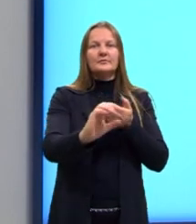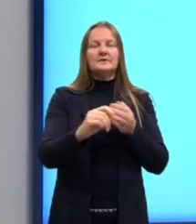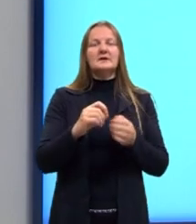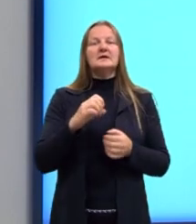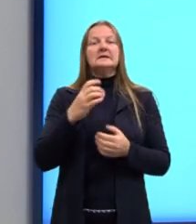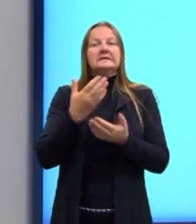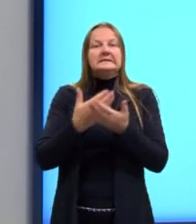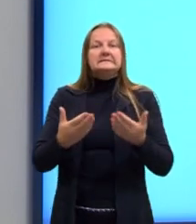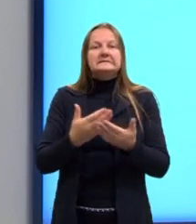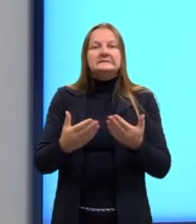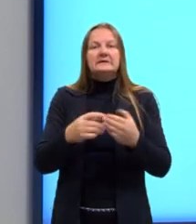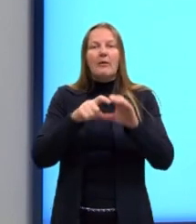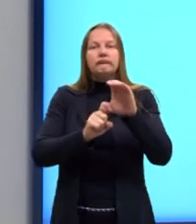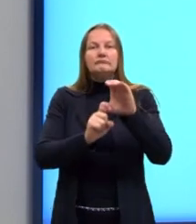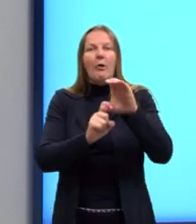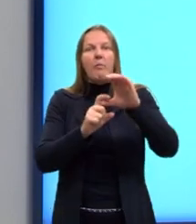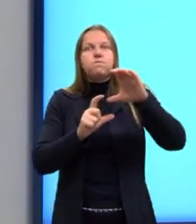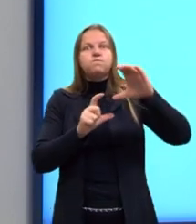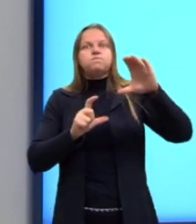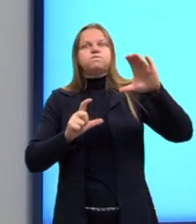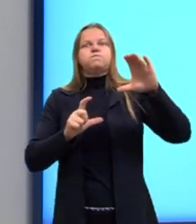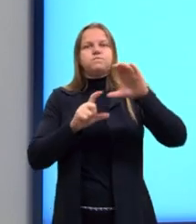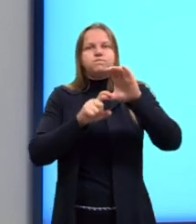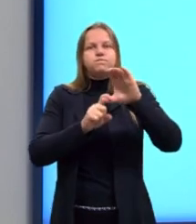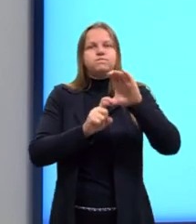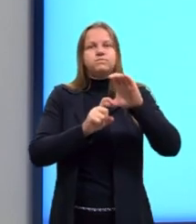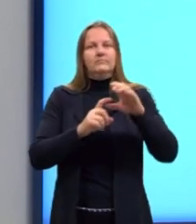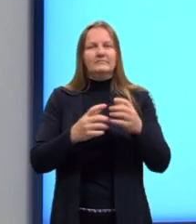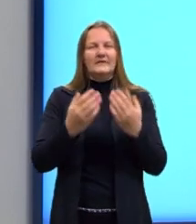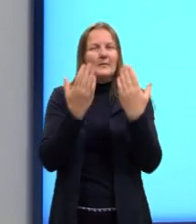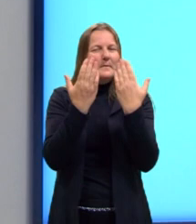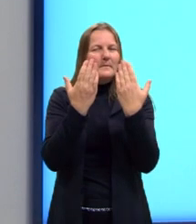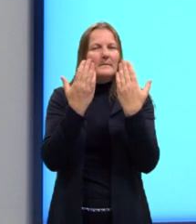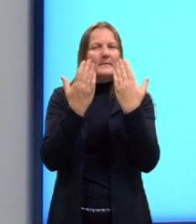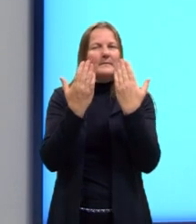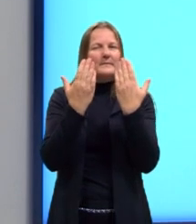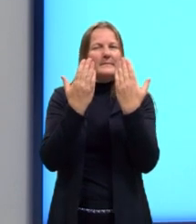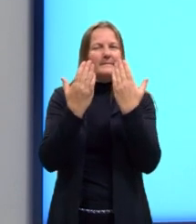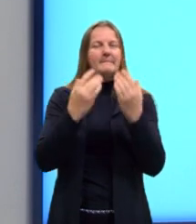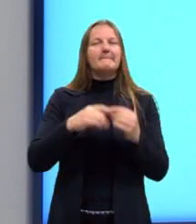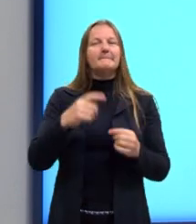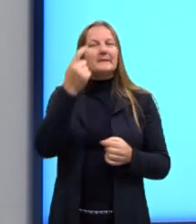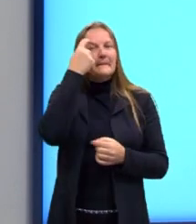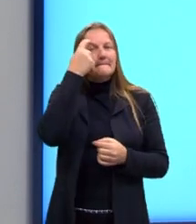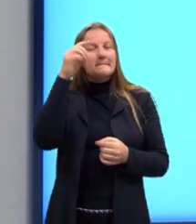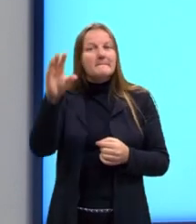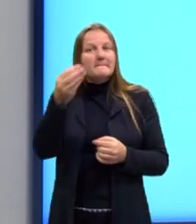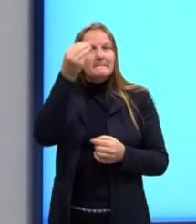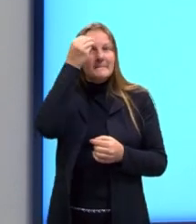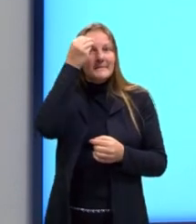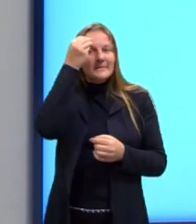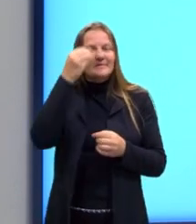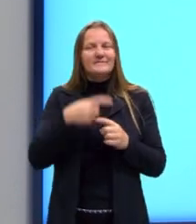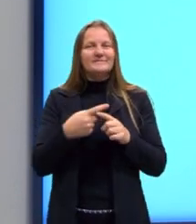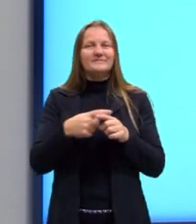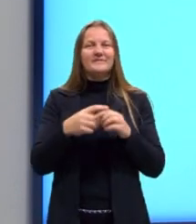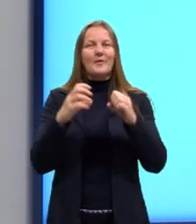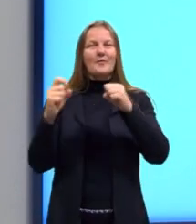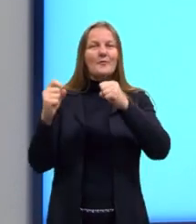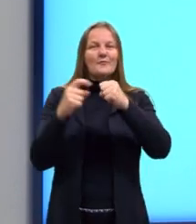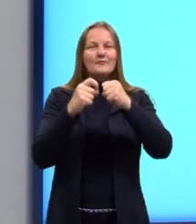eu aumento a minha dívida Então é assim que funciona vamos tentar usar essa analogia para vocês memorizar e o número de oxidação